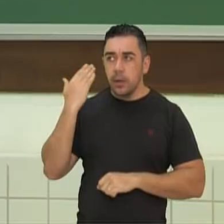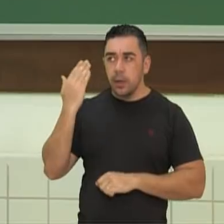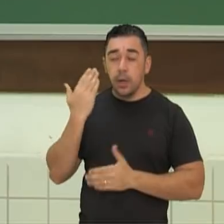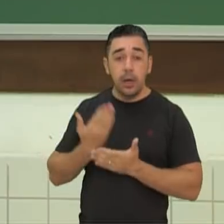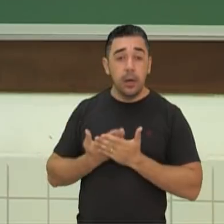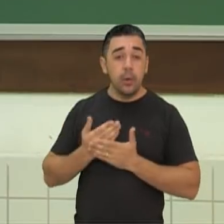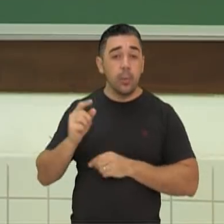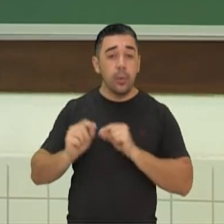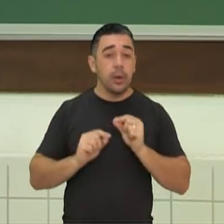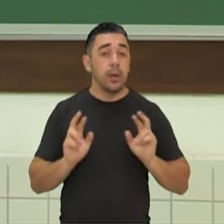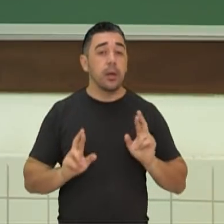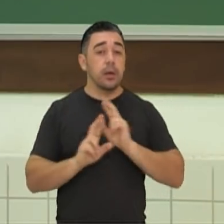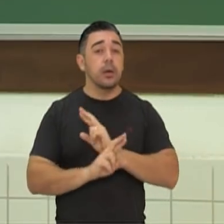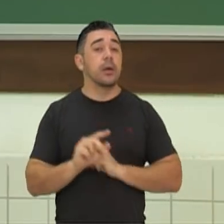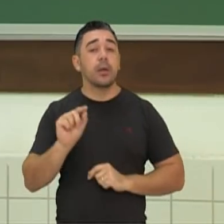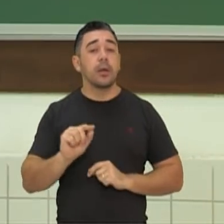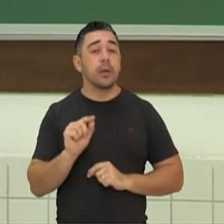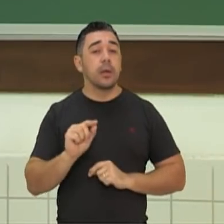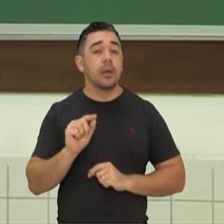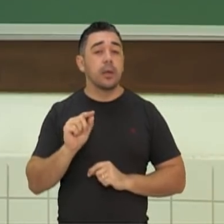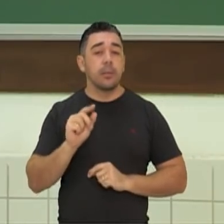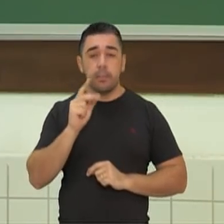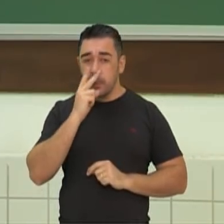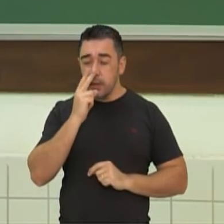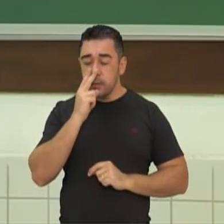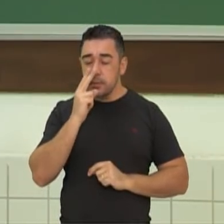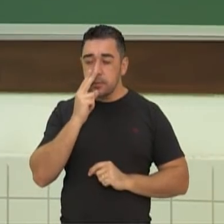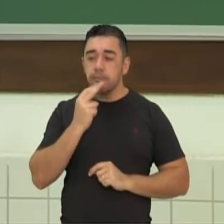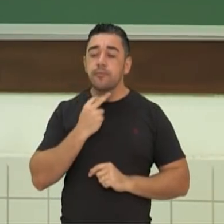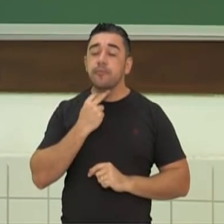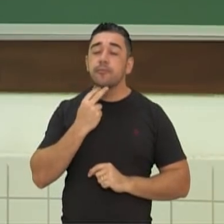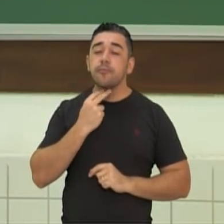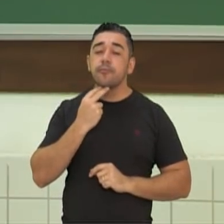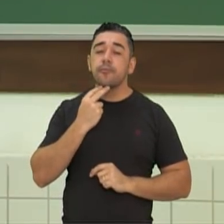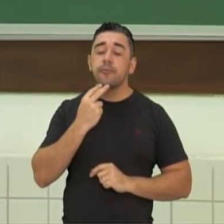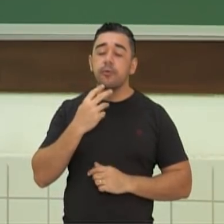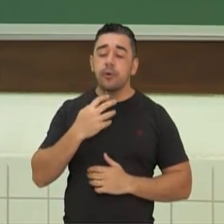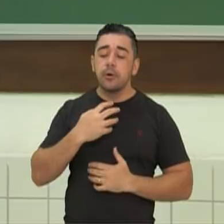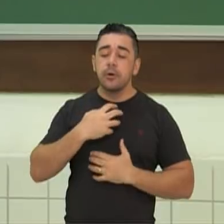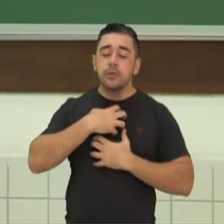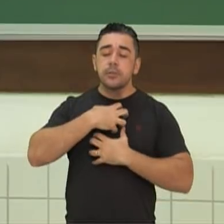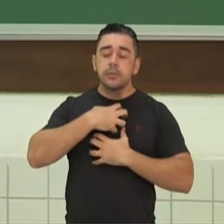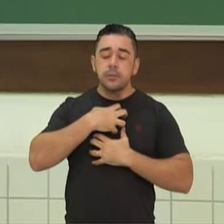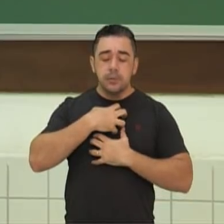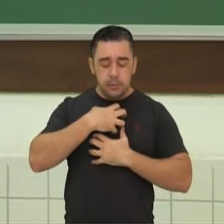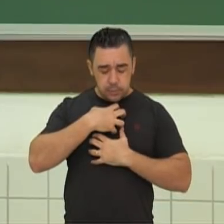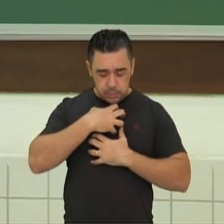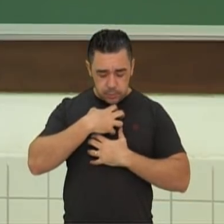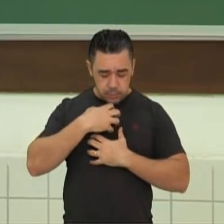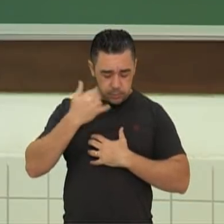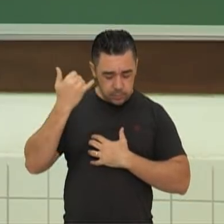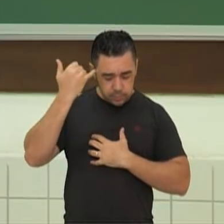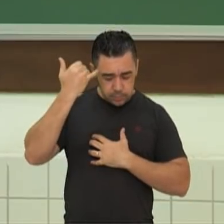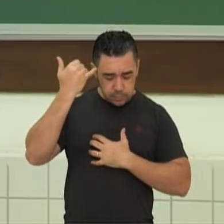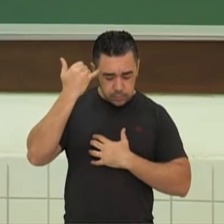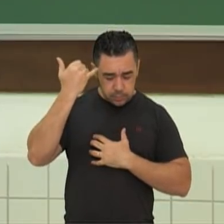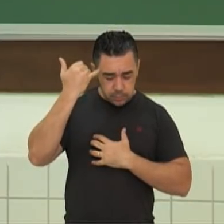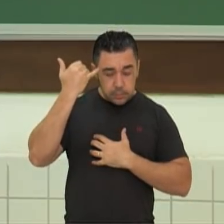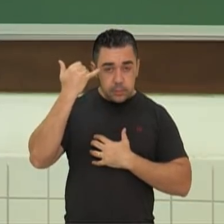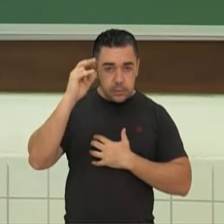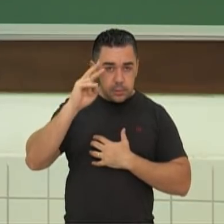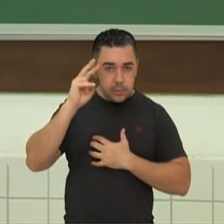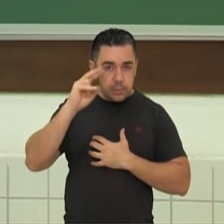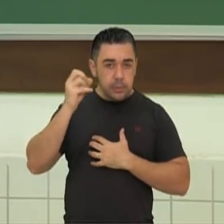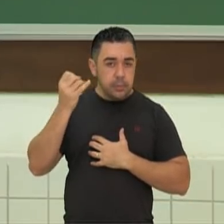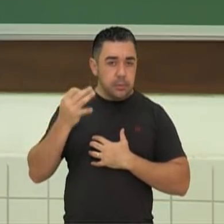anterior, com relação àquela vozinha, aquela voz que a gente escuta quando está lendo. Lembram disso? Eu